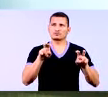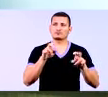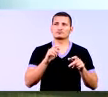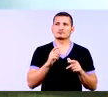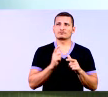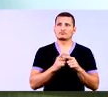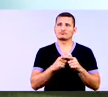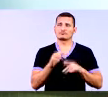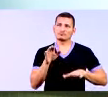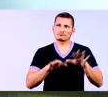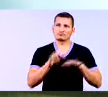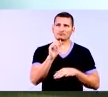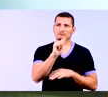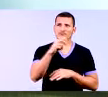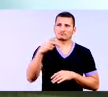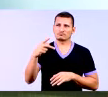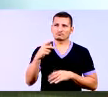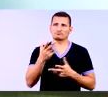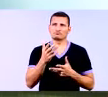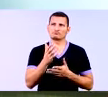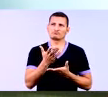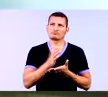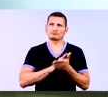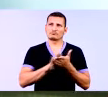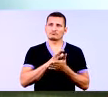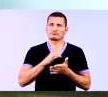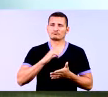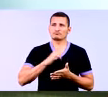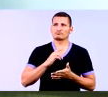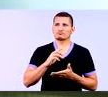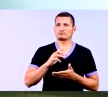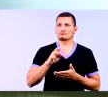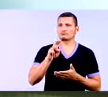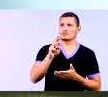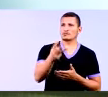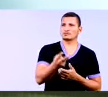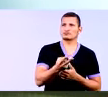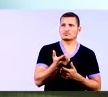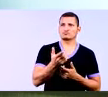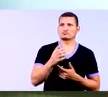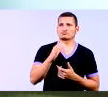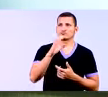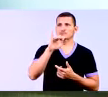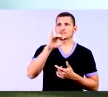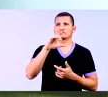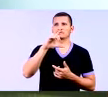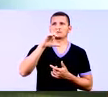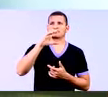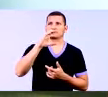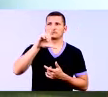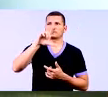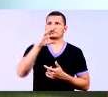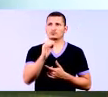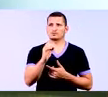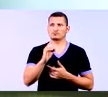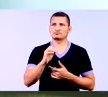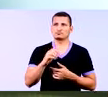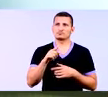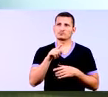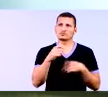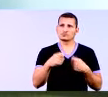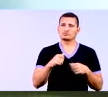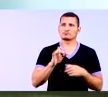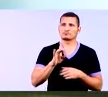hora, dependendo da aplicação, não adianta ter 3.000 ciclos. Se o meu só precisa de 1. Então, ou seja, o 1,5 que eu tenho hoje já